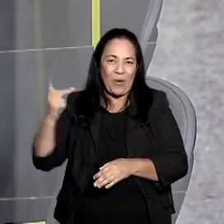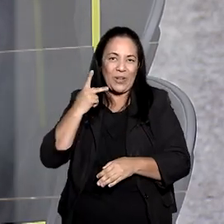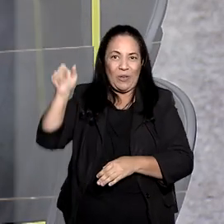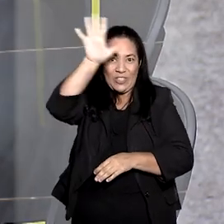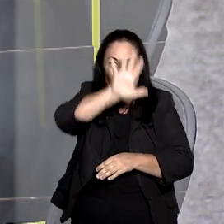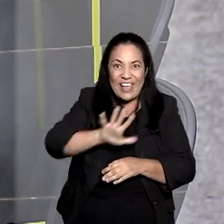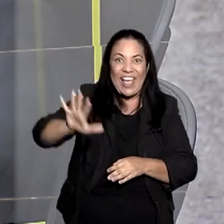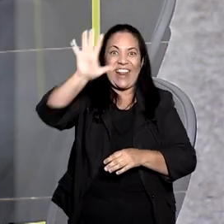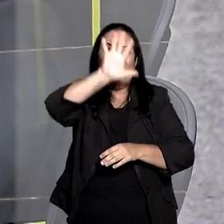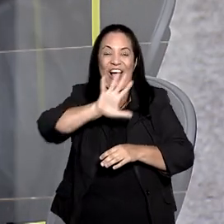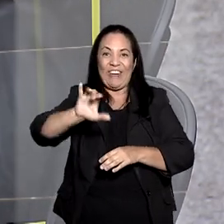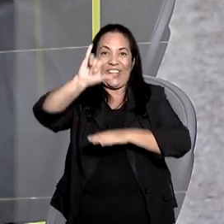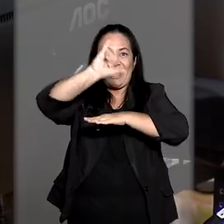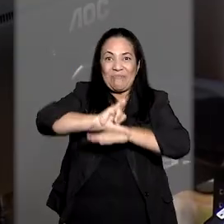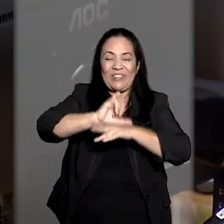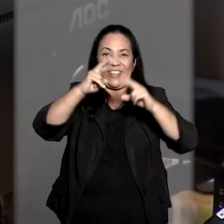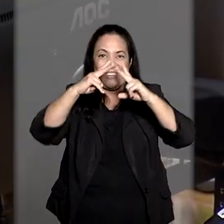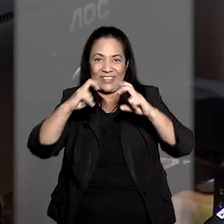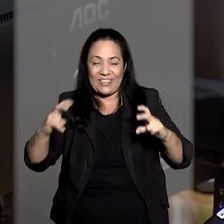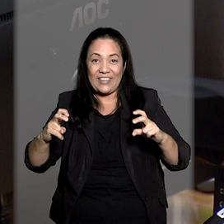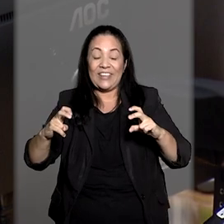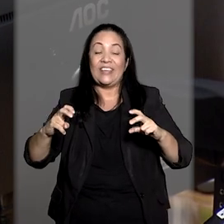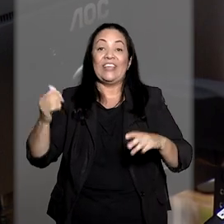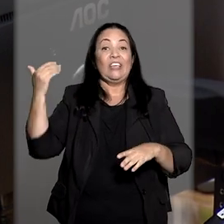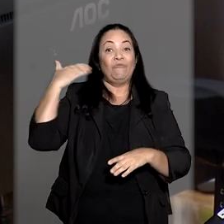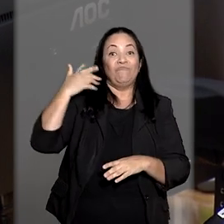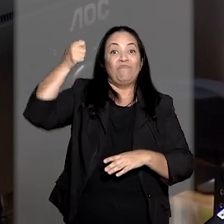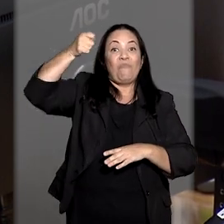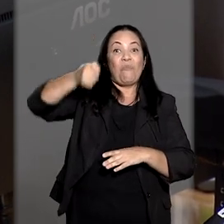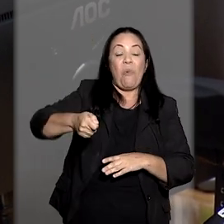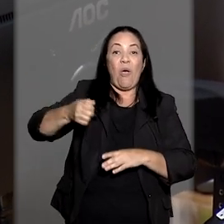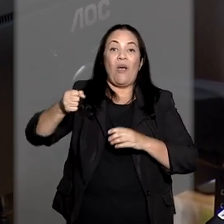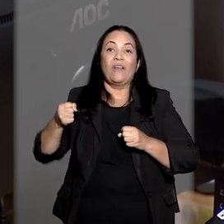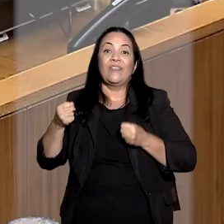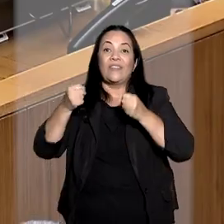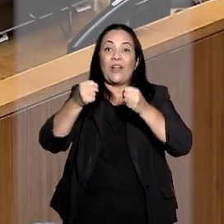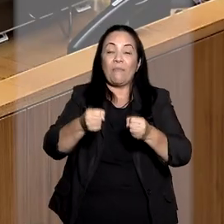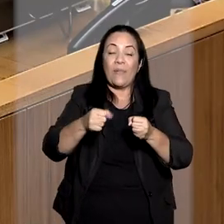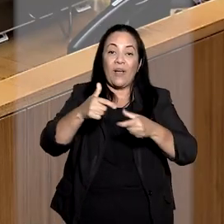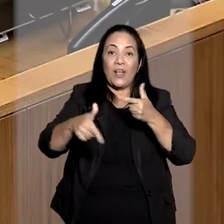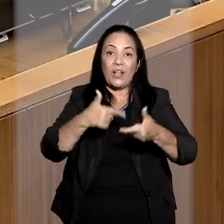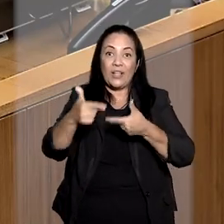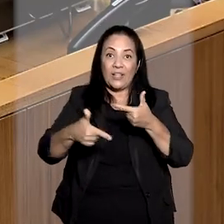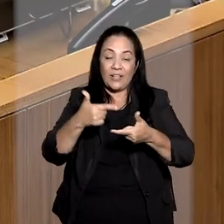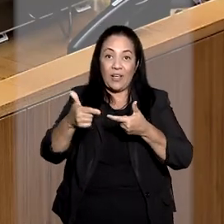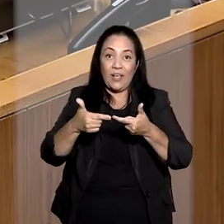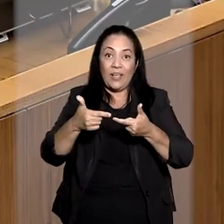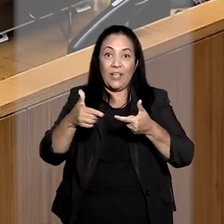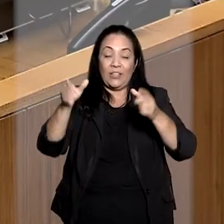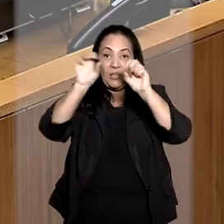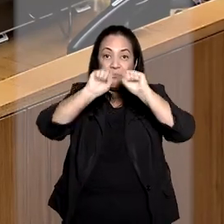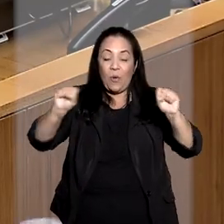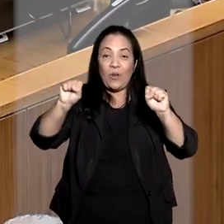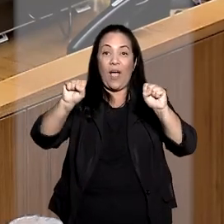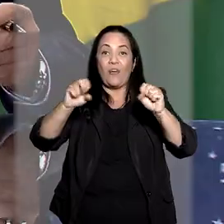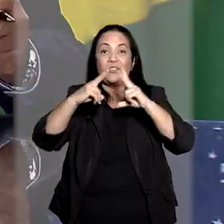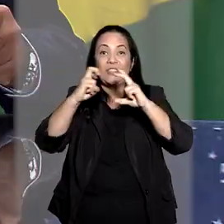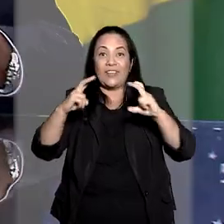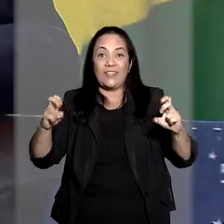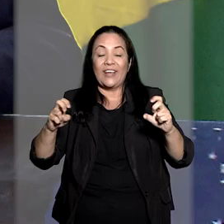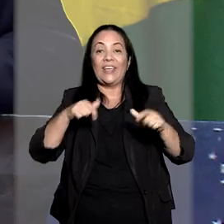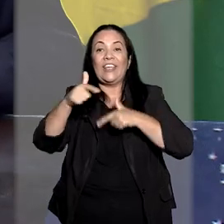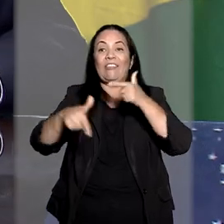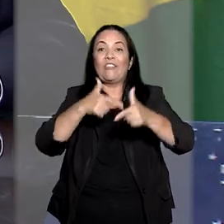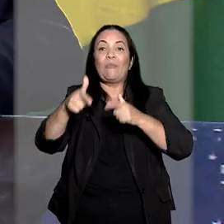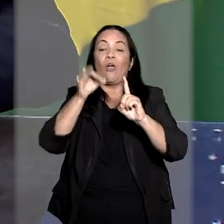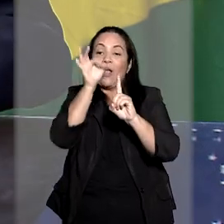de procurador-geral de Florianópolis na magistratura integrou o Tribunal Regional Eleitoral de Santa Catarina e